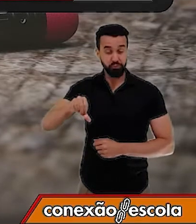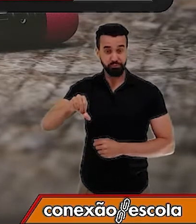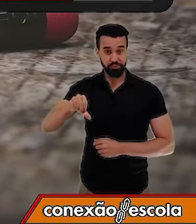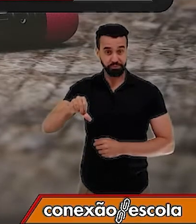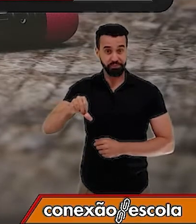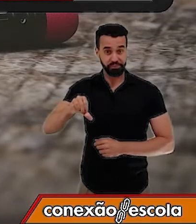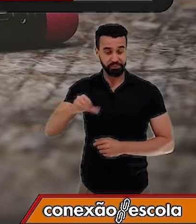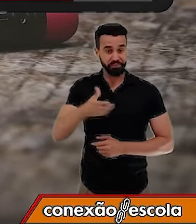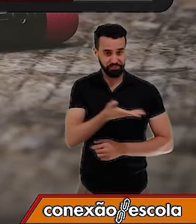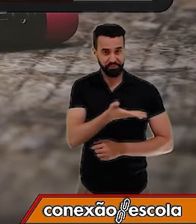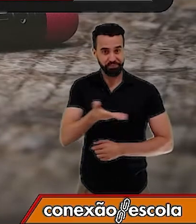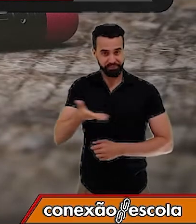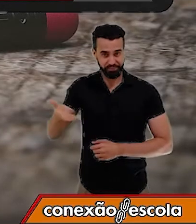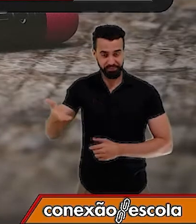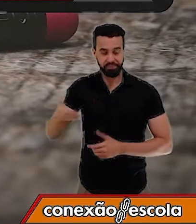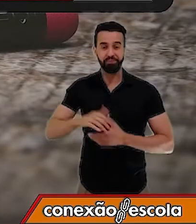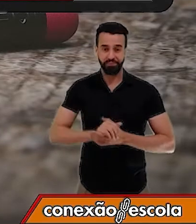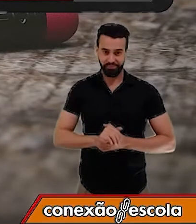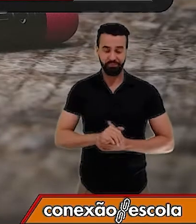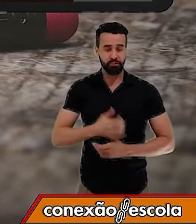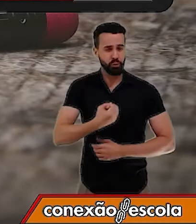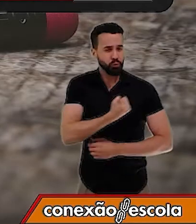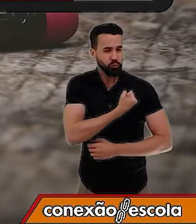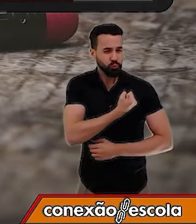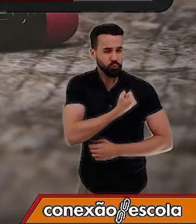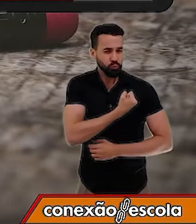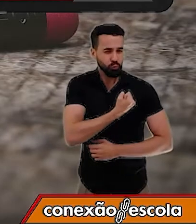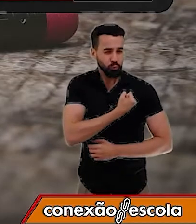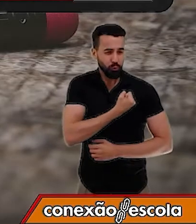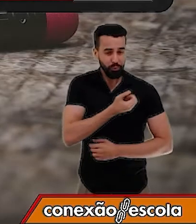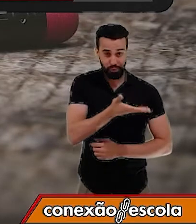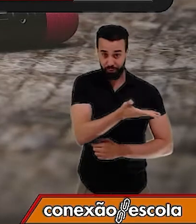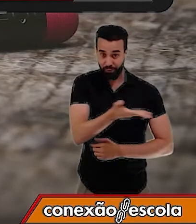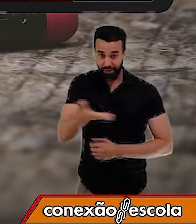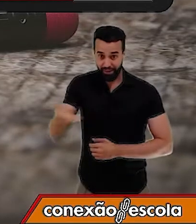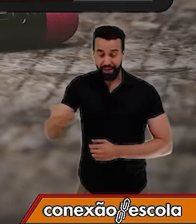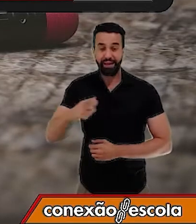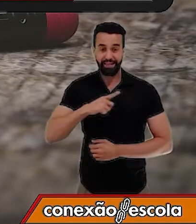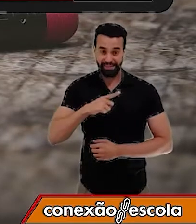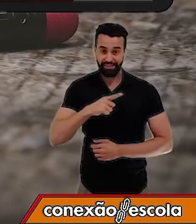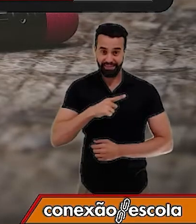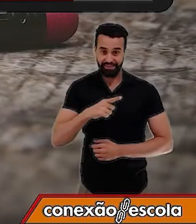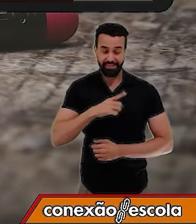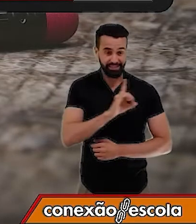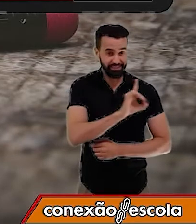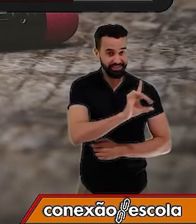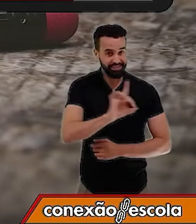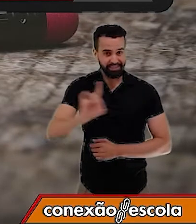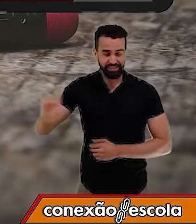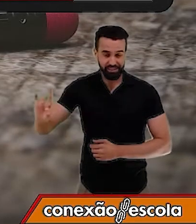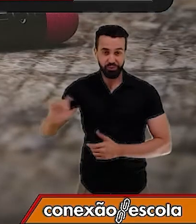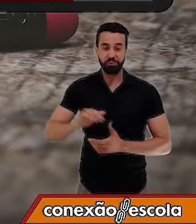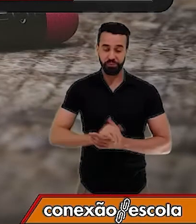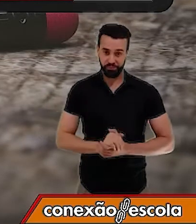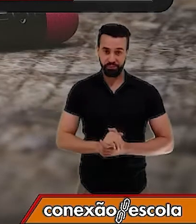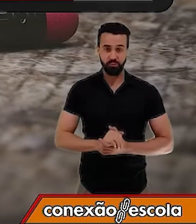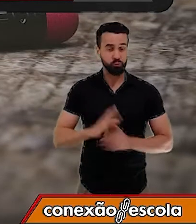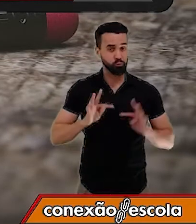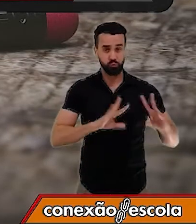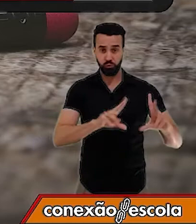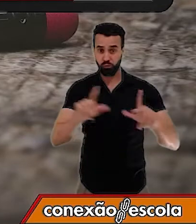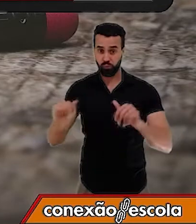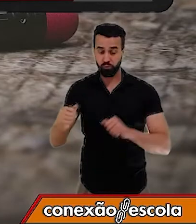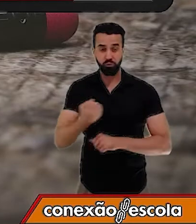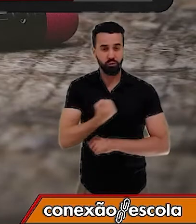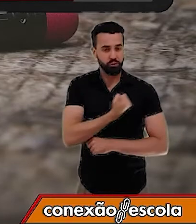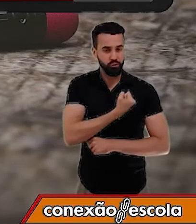9. Todo o nosso sistema de numeração é formado por esses algarismos. E todos os números são